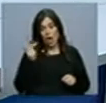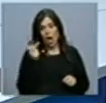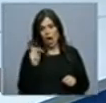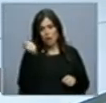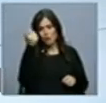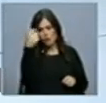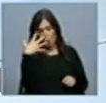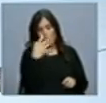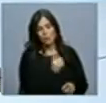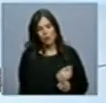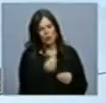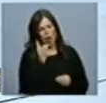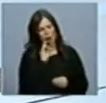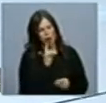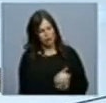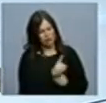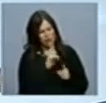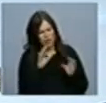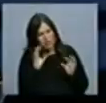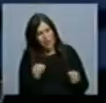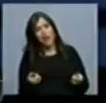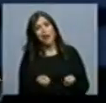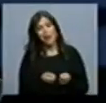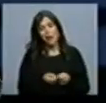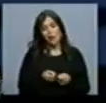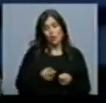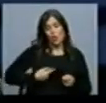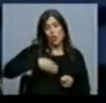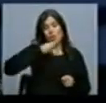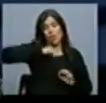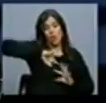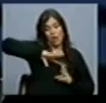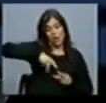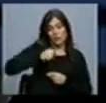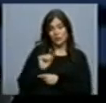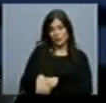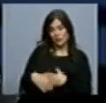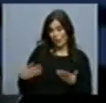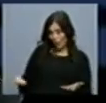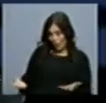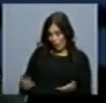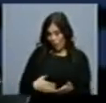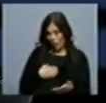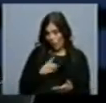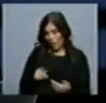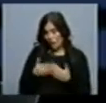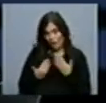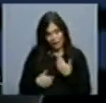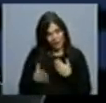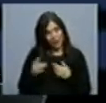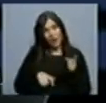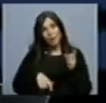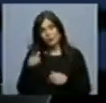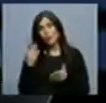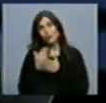astrónomos? Porque está aqui relativamente próximo de nós, este rio de estrelas, e quer dizer que a partir de agora os astrónomos podem